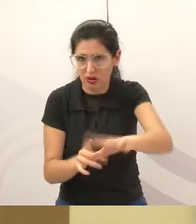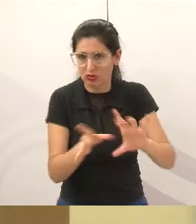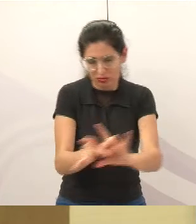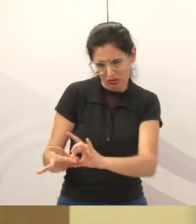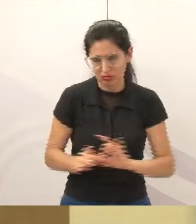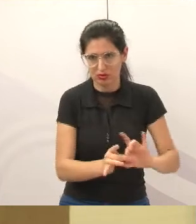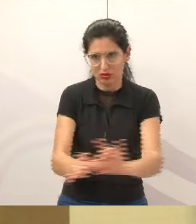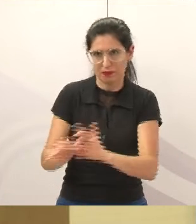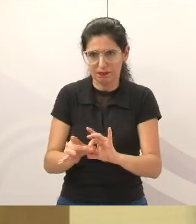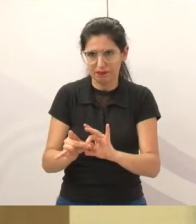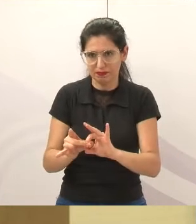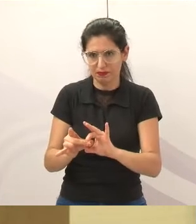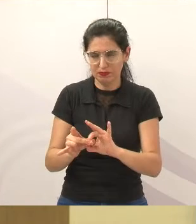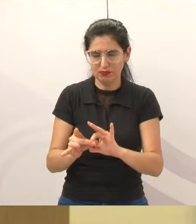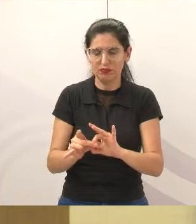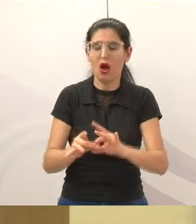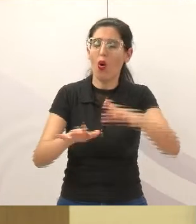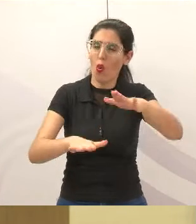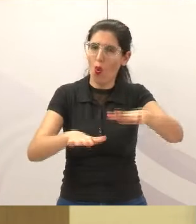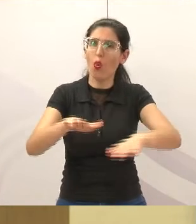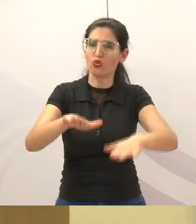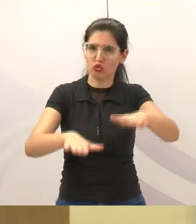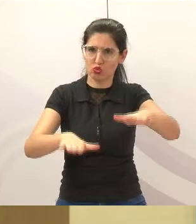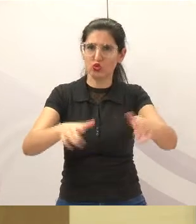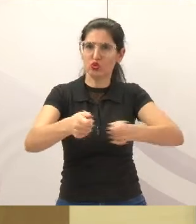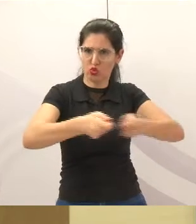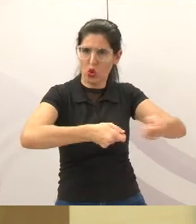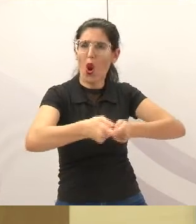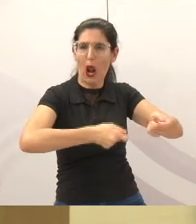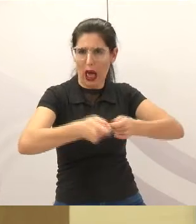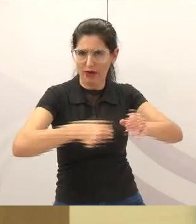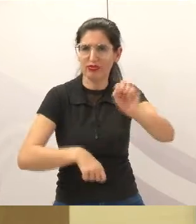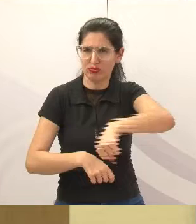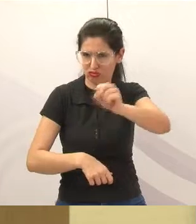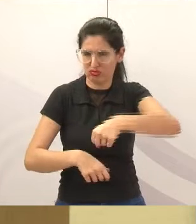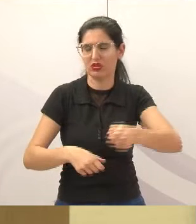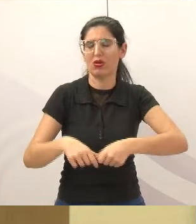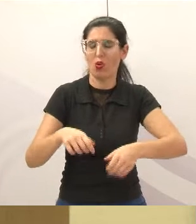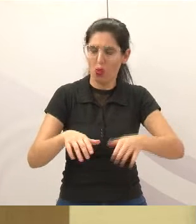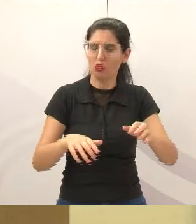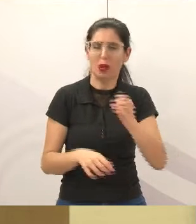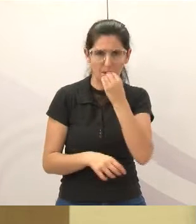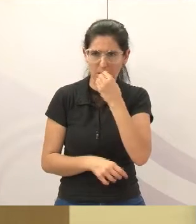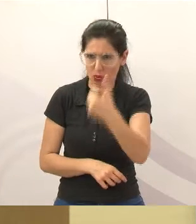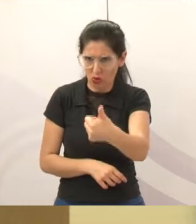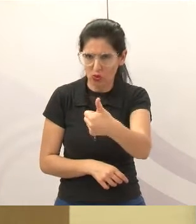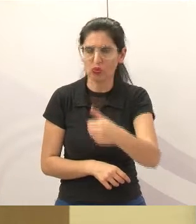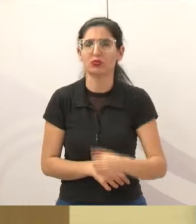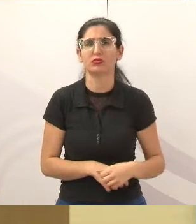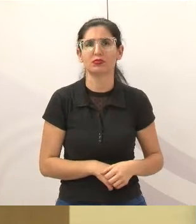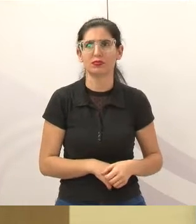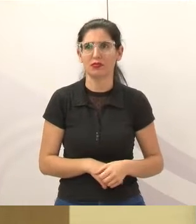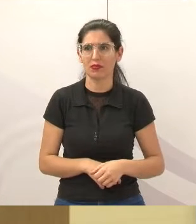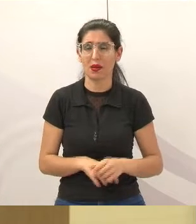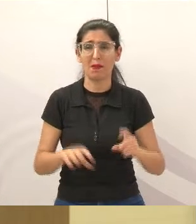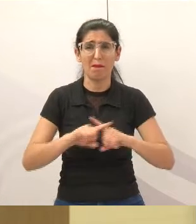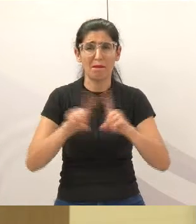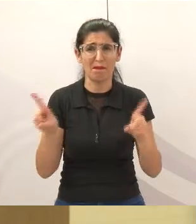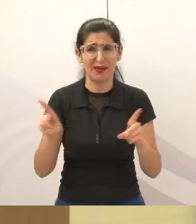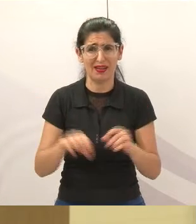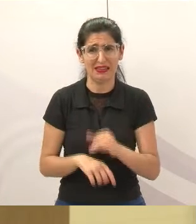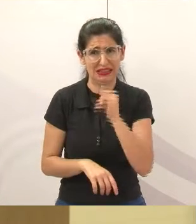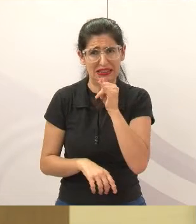uma certa maneira, controlável. Só que a gente vai entrar em surto a qualquer momento, porque